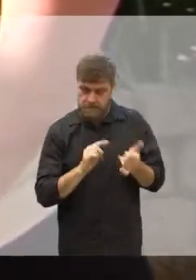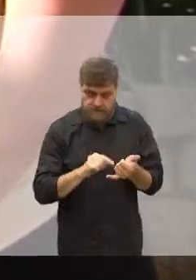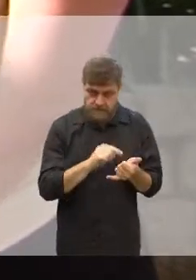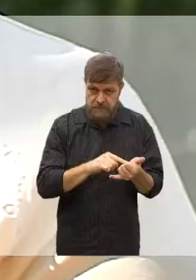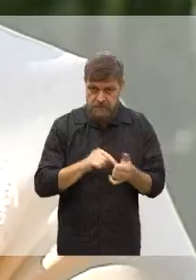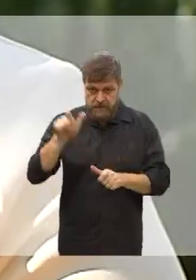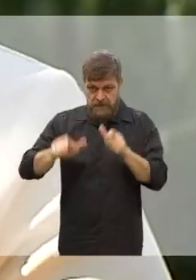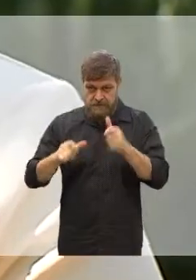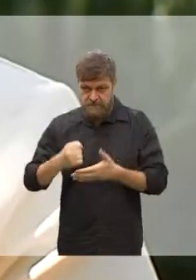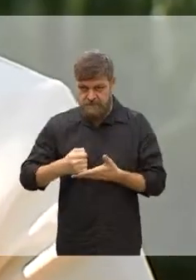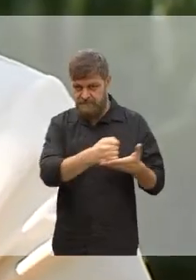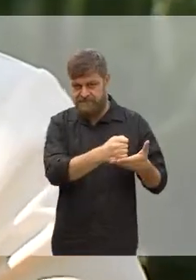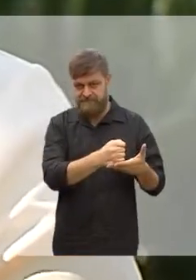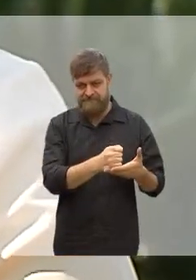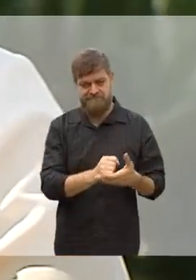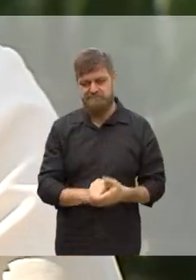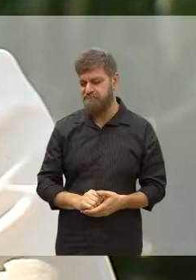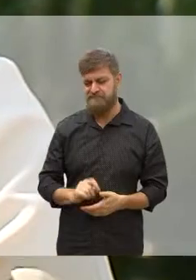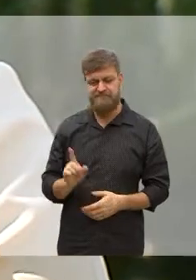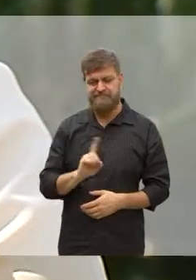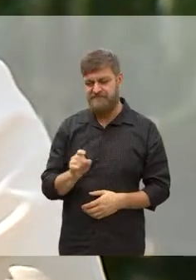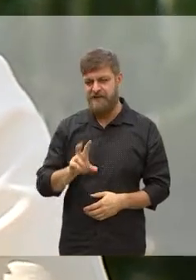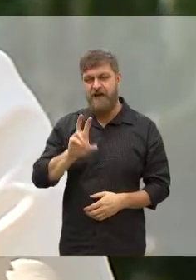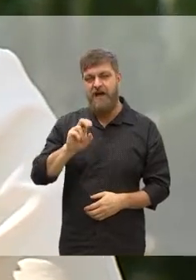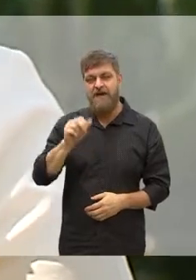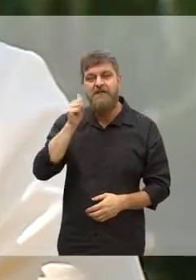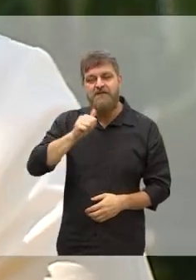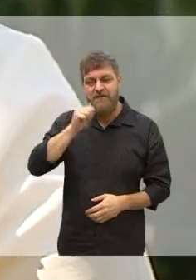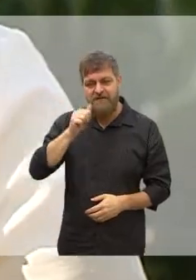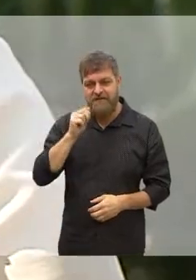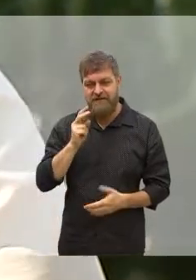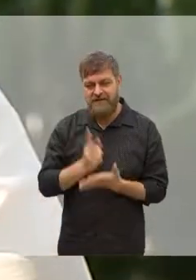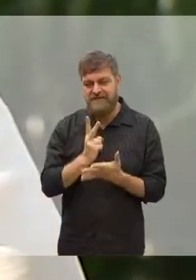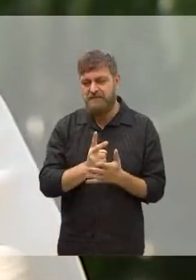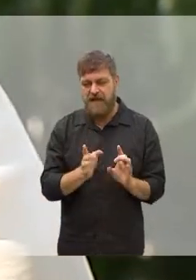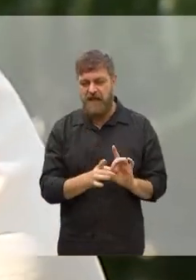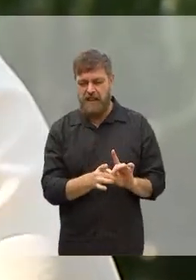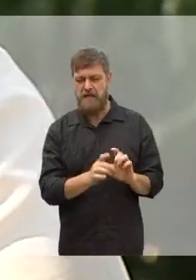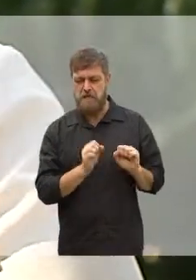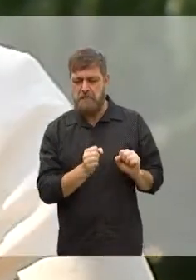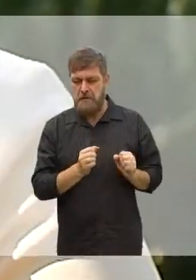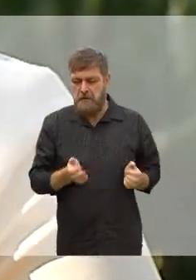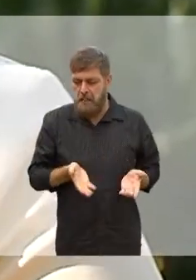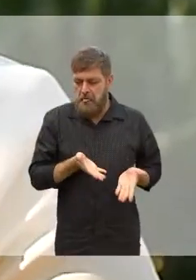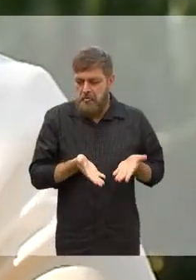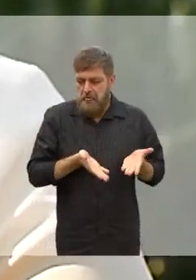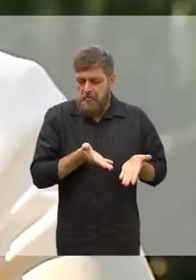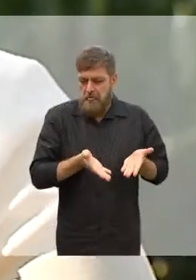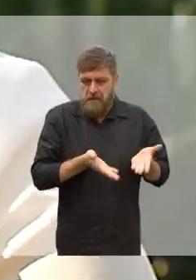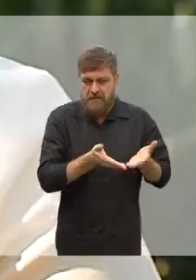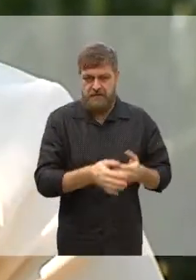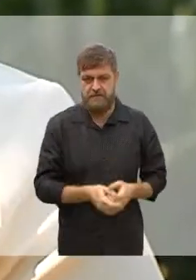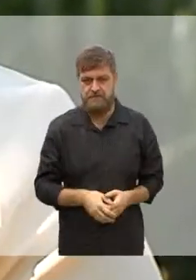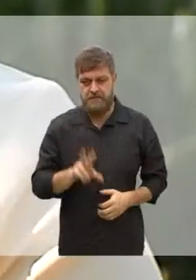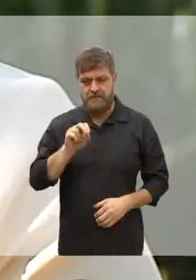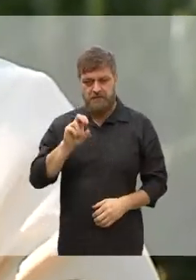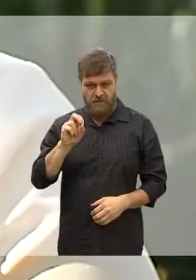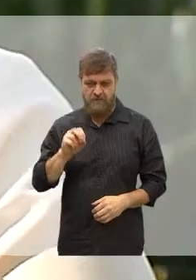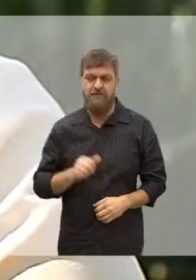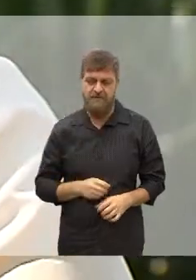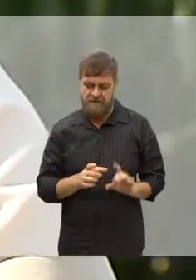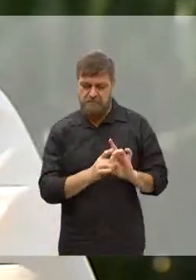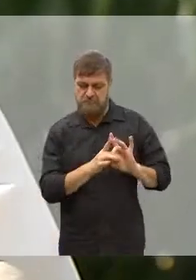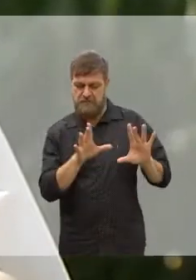mundo ajuda? Não 100%, né? Vó sempre dá uma passada de mão na cabeça. Então, quando ele passa, geralmente, vó ou vô